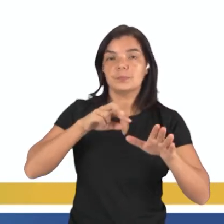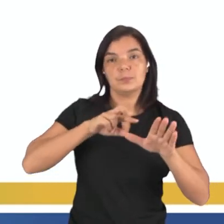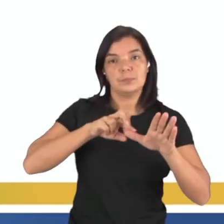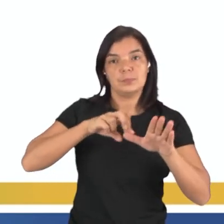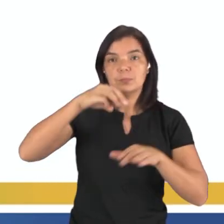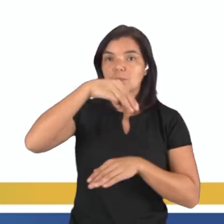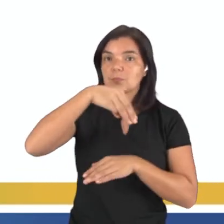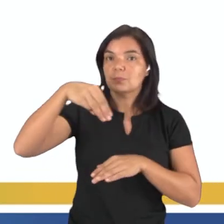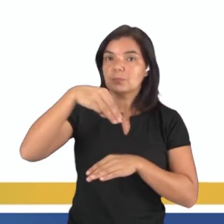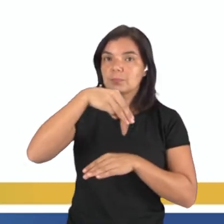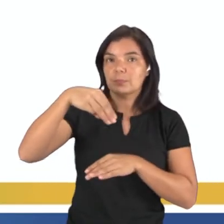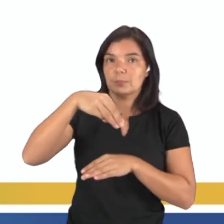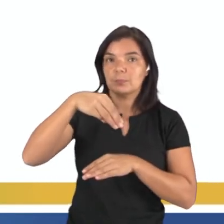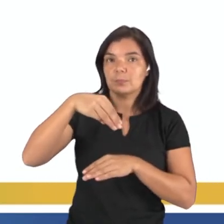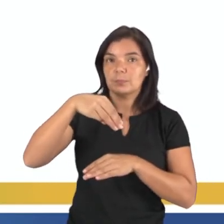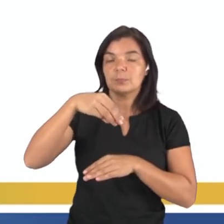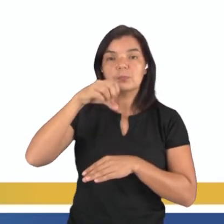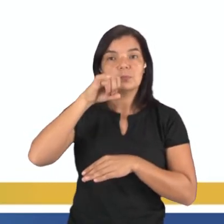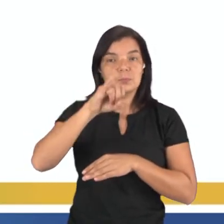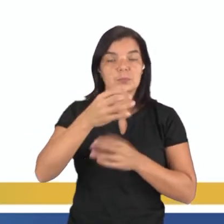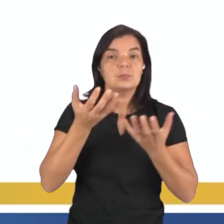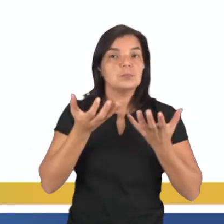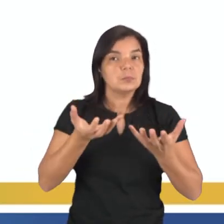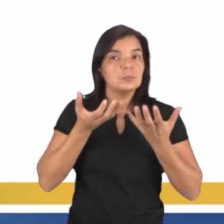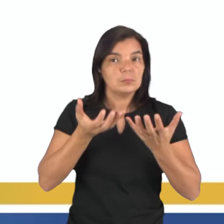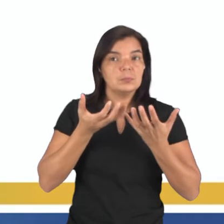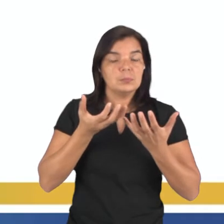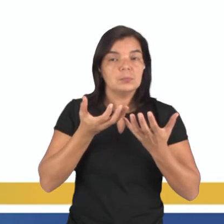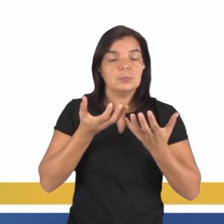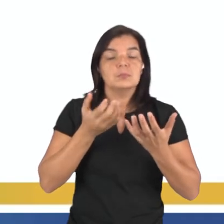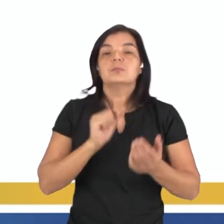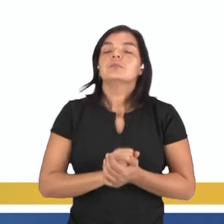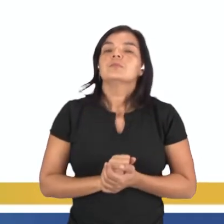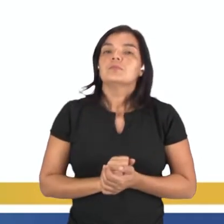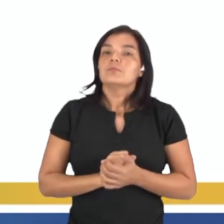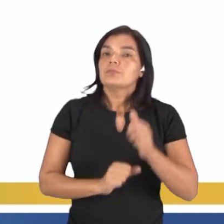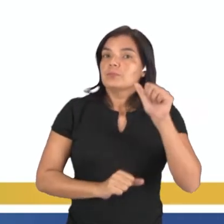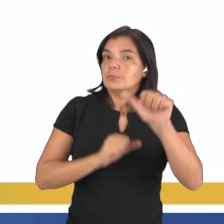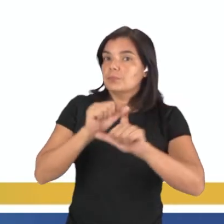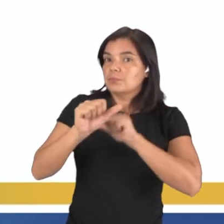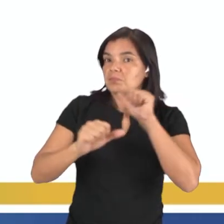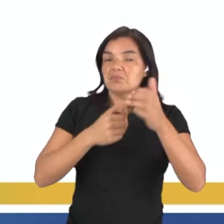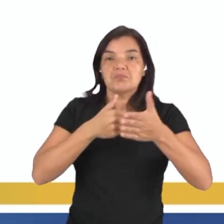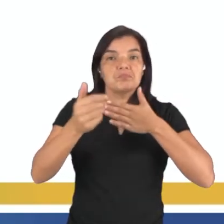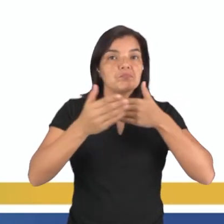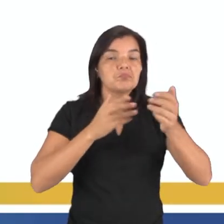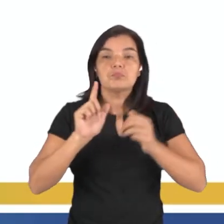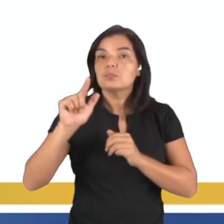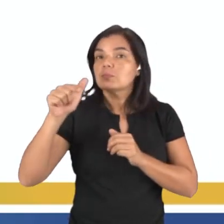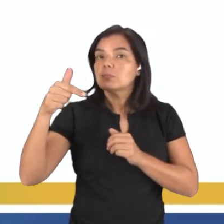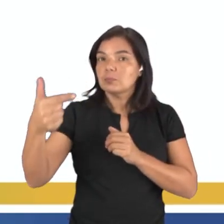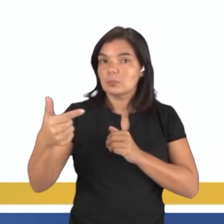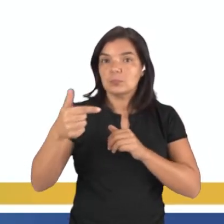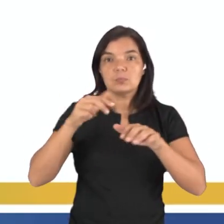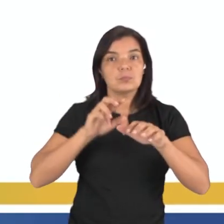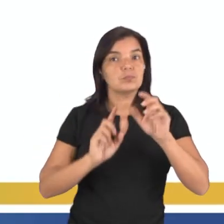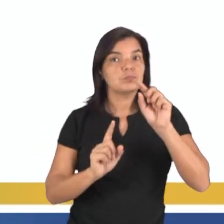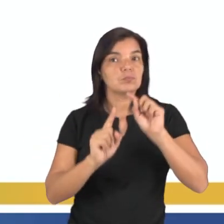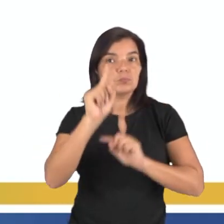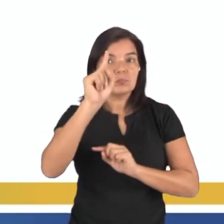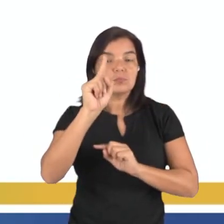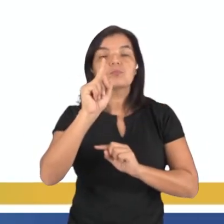degrau, milímetro, se eu quiser ir em direção de qualquer outra medida subindo